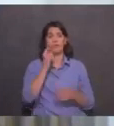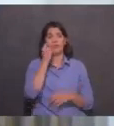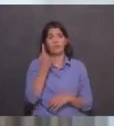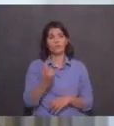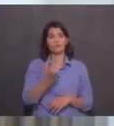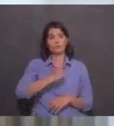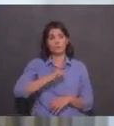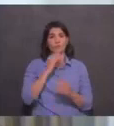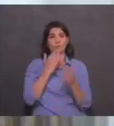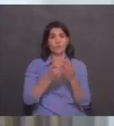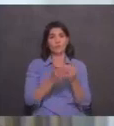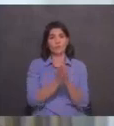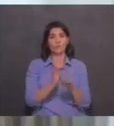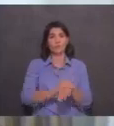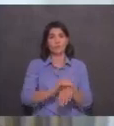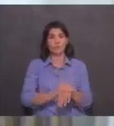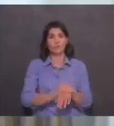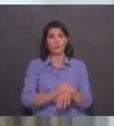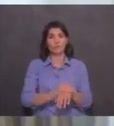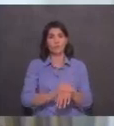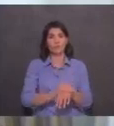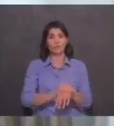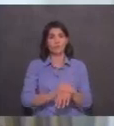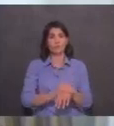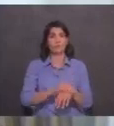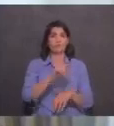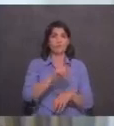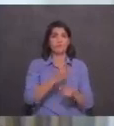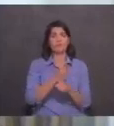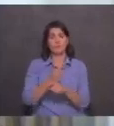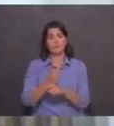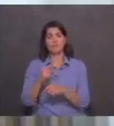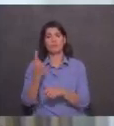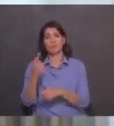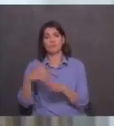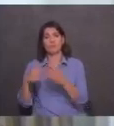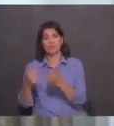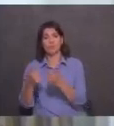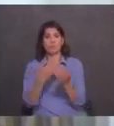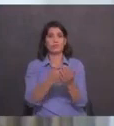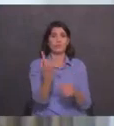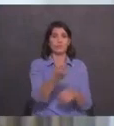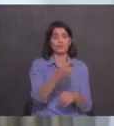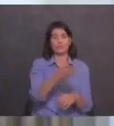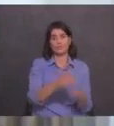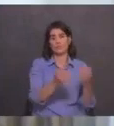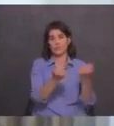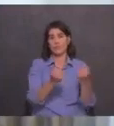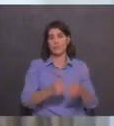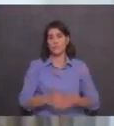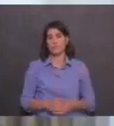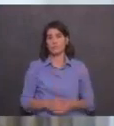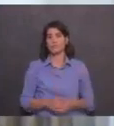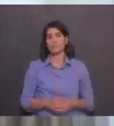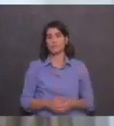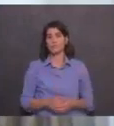così anche per l'obbedienza di uno solo tutti saranno costituiti giusti. Parola